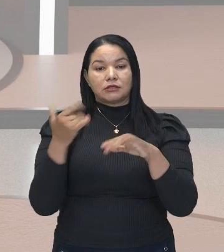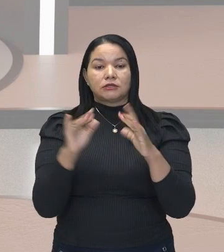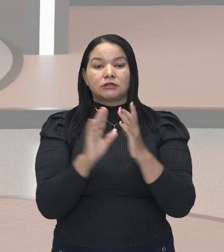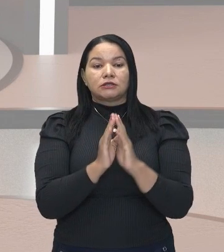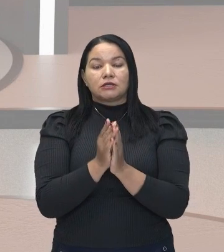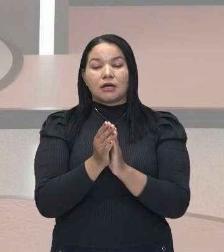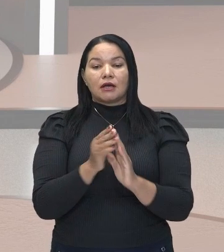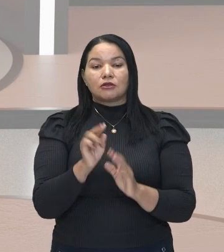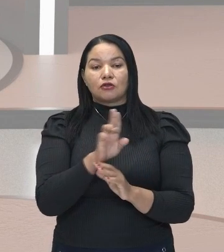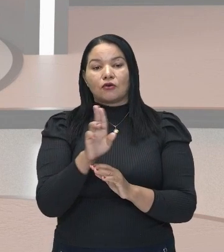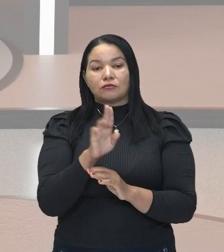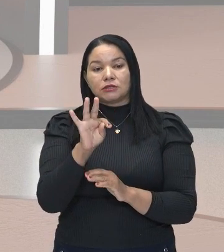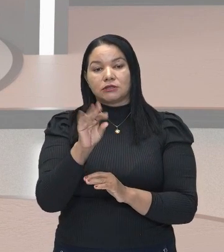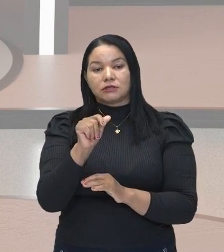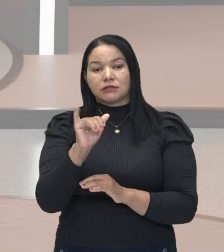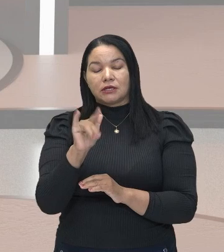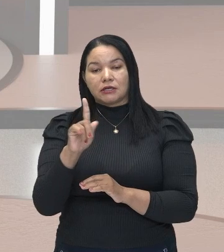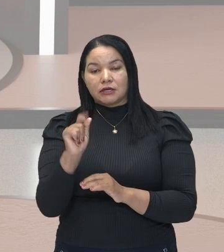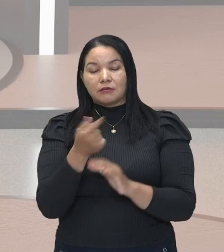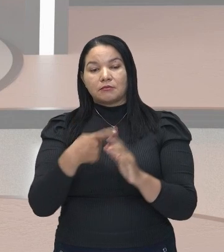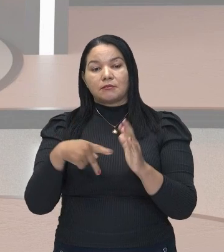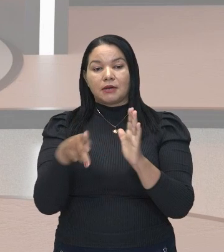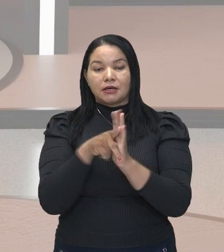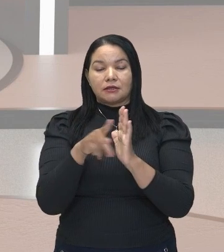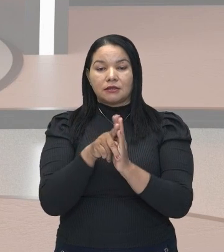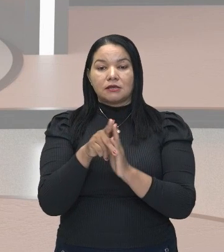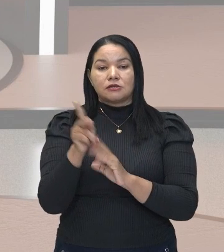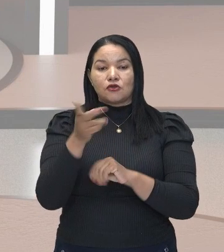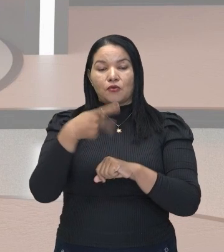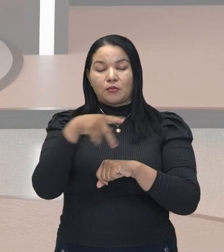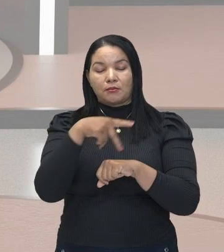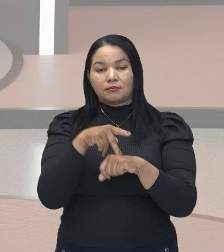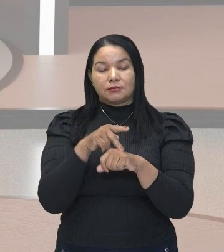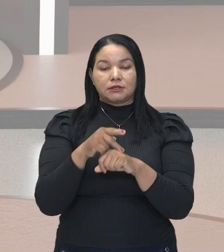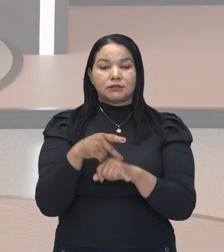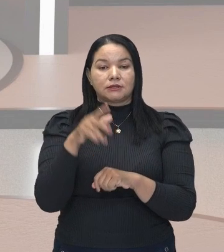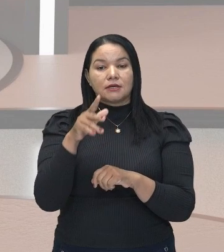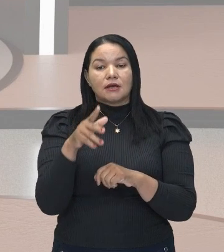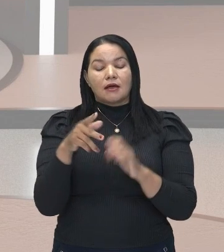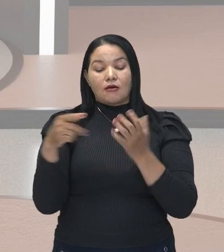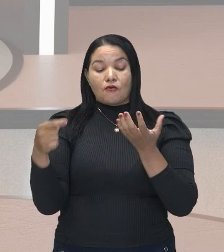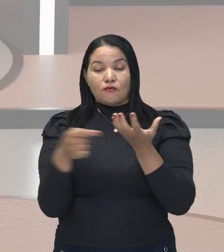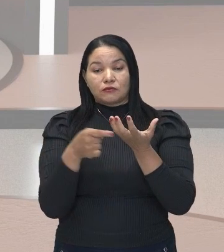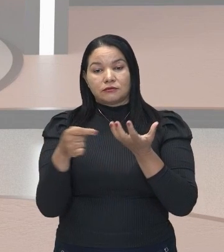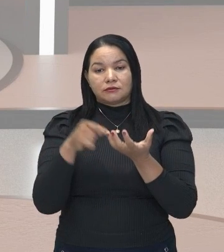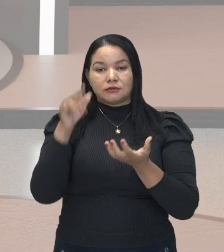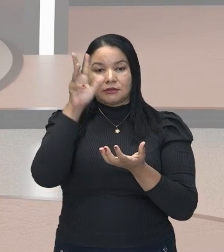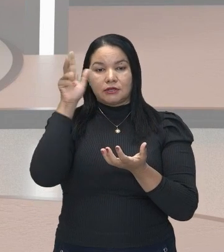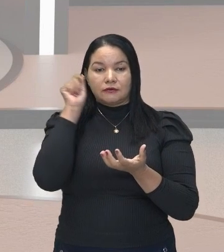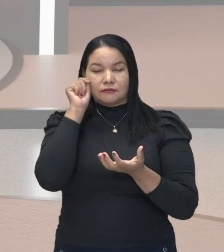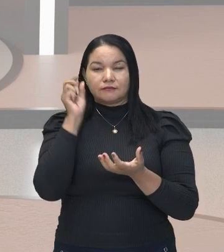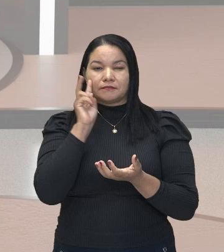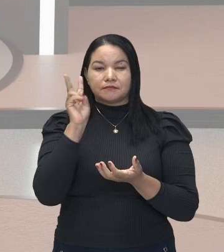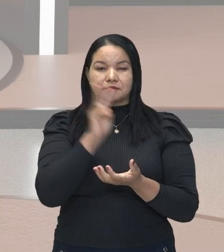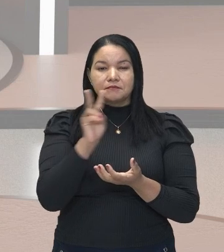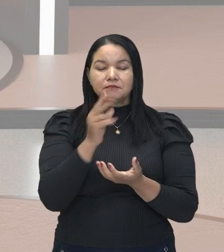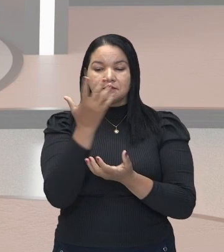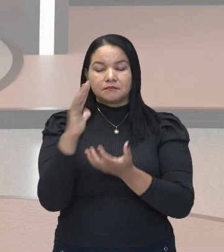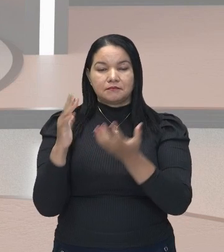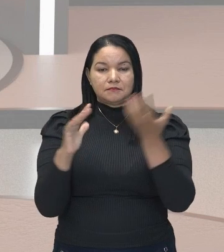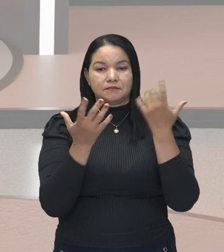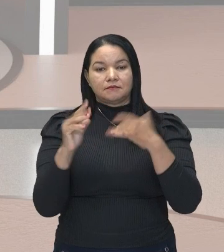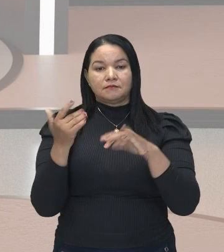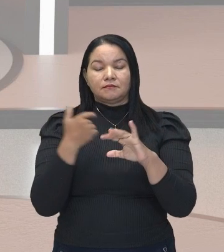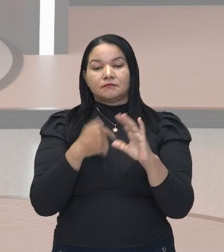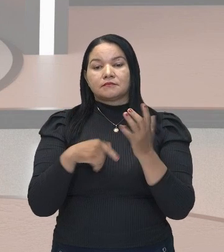presente no continente africano, ok, gente? Então, por isso que a gente observa esses diferentes tipos de paisagens também no continente